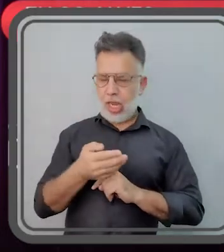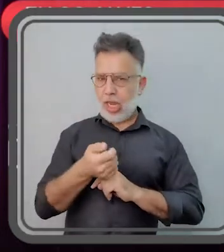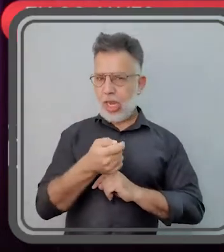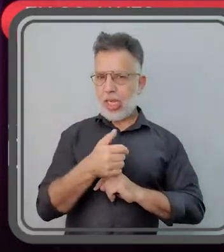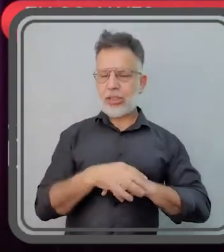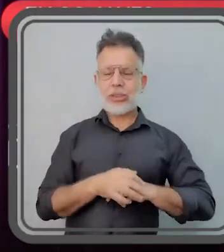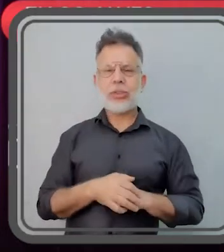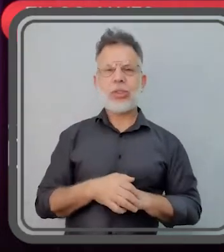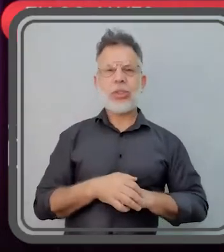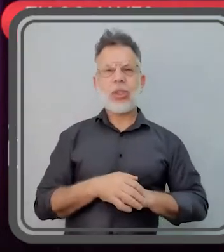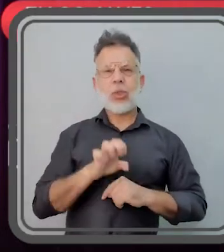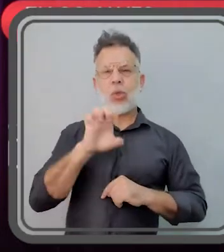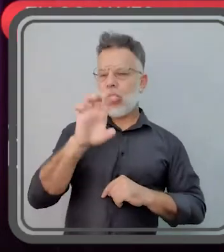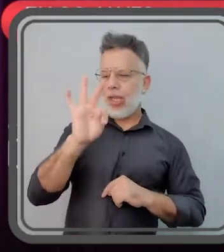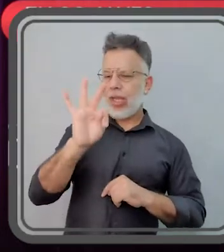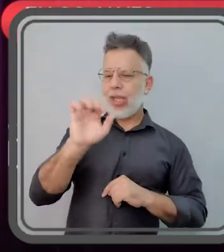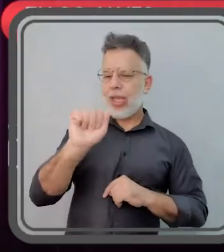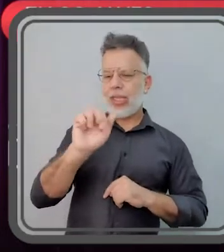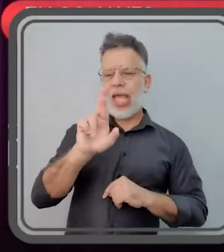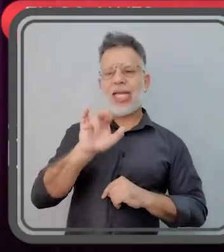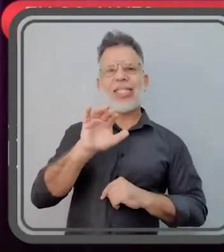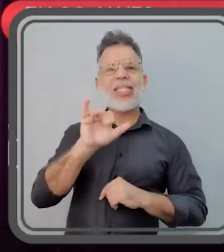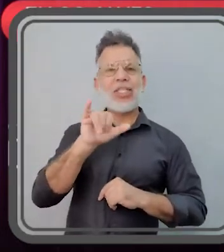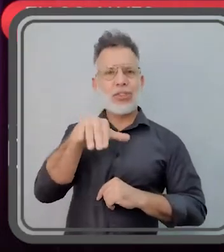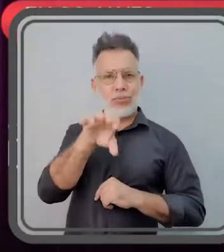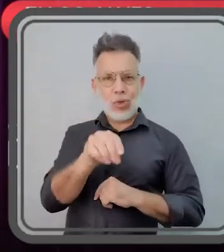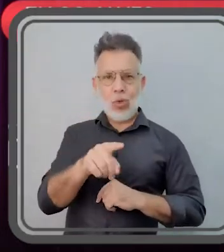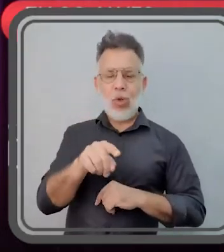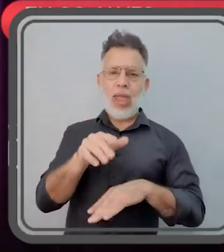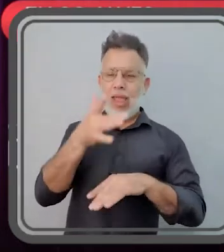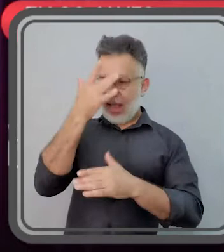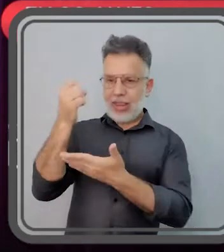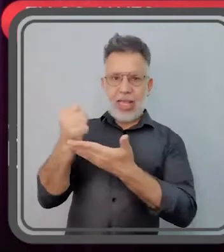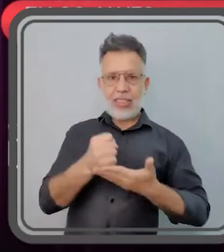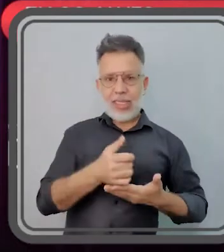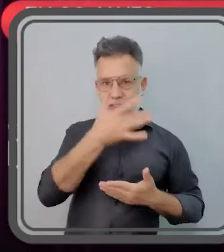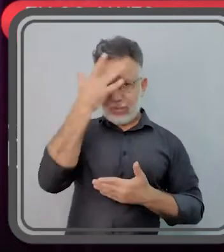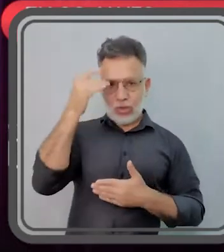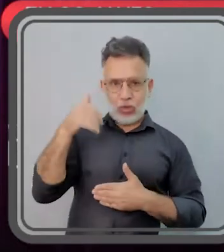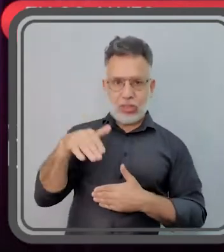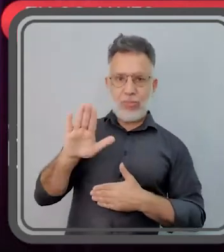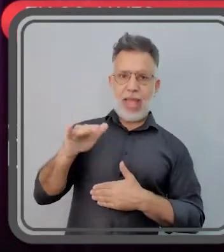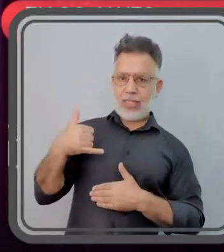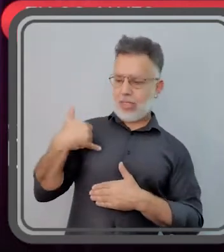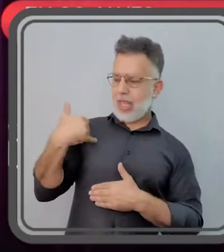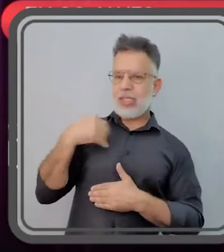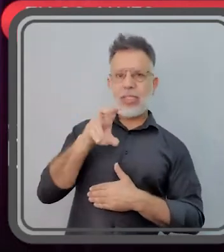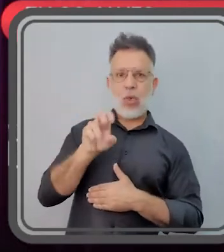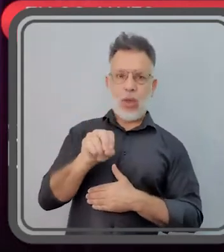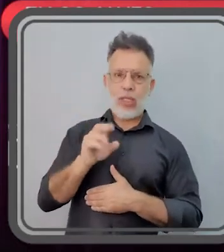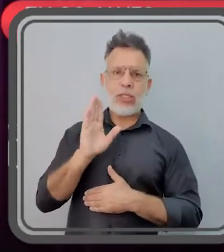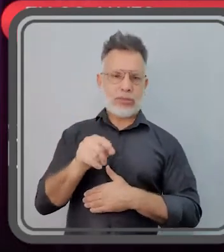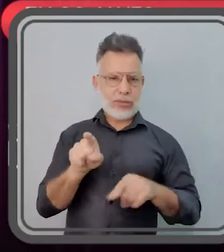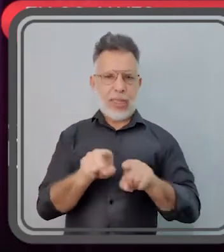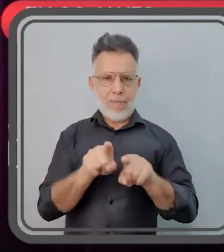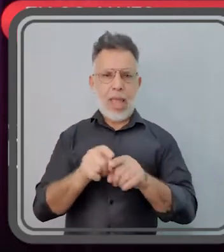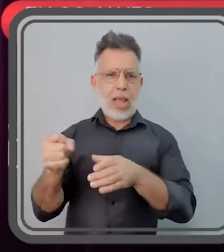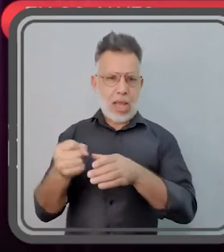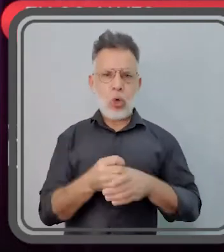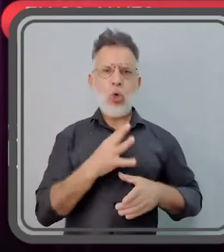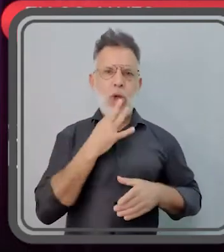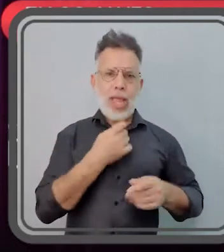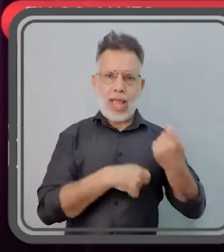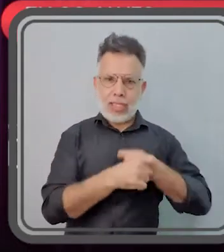questão do etarismo, que é você começar a trazer esses profissionais de mais de 50 anos também para a tecnologia, porque são pessoas que conhecem de negócio, conhecem de